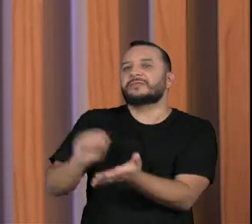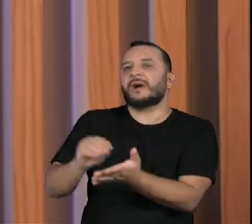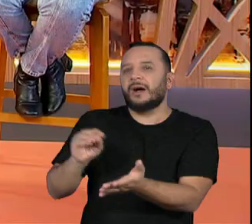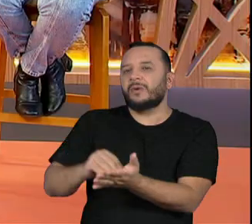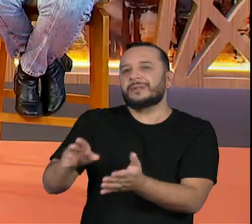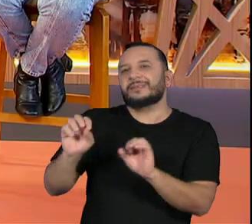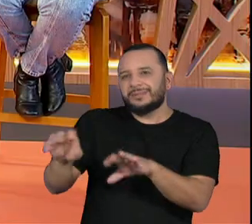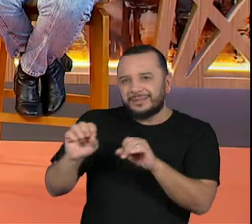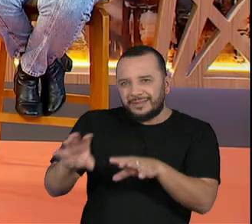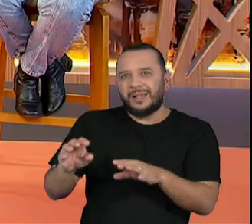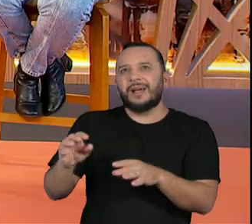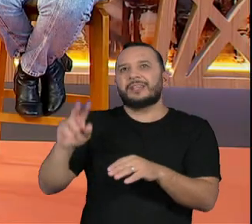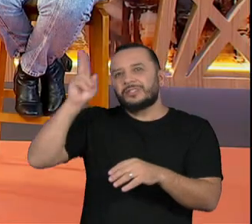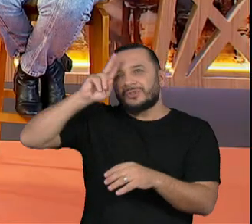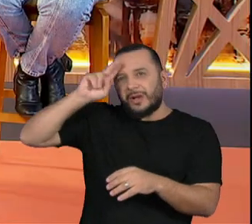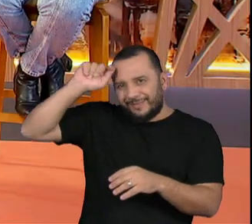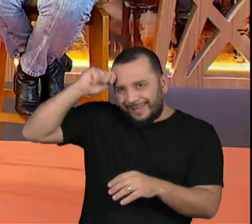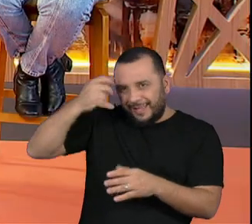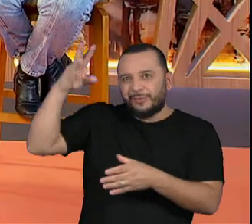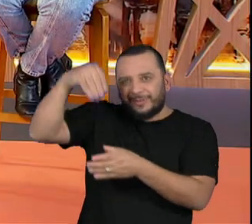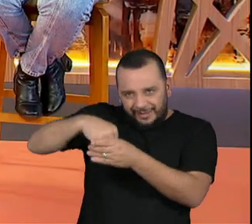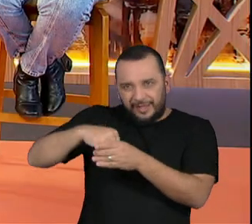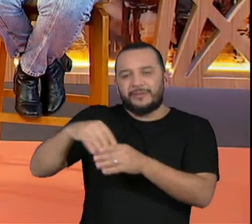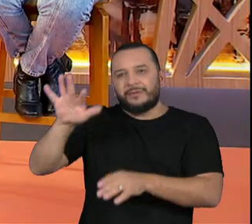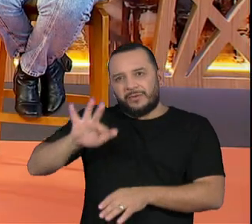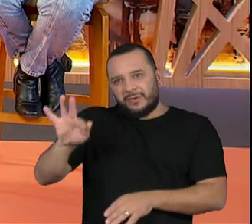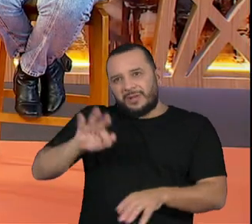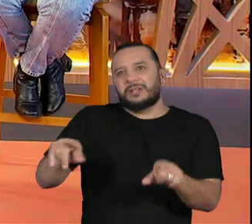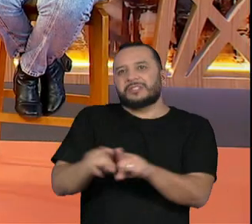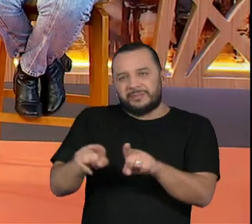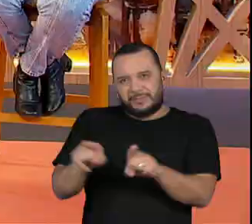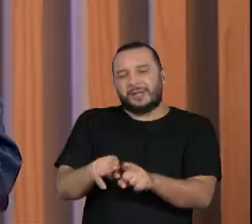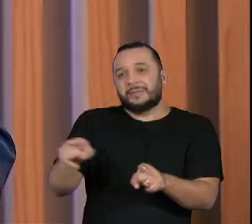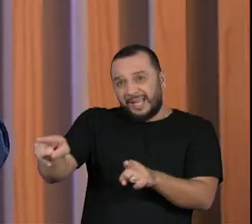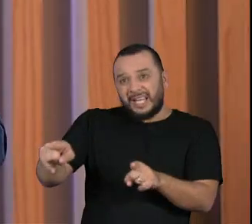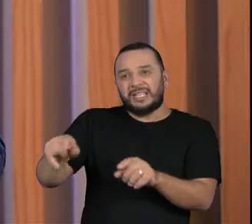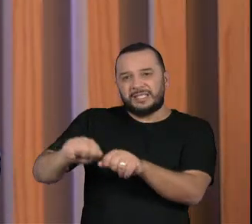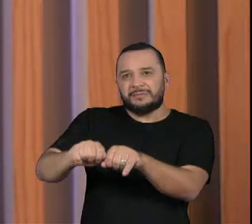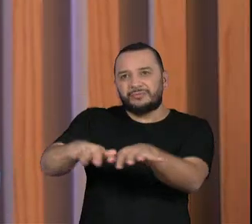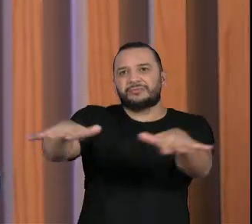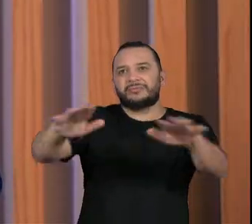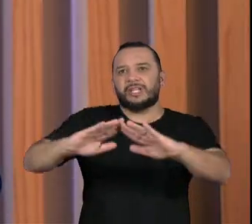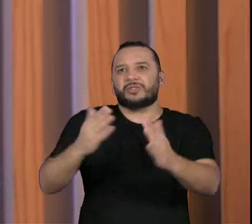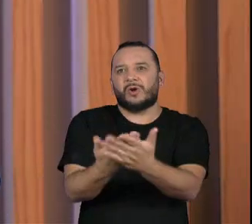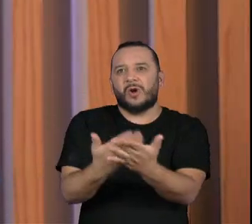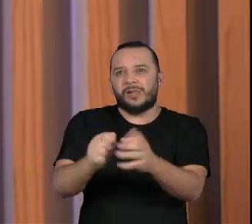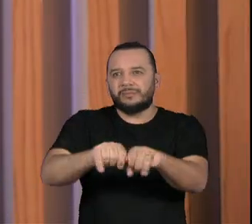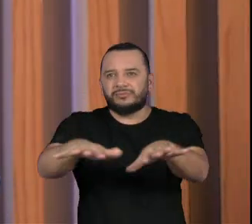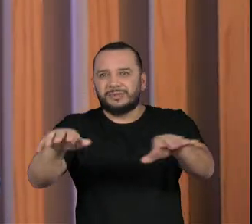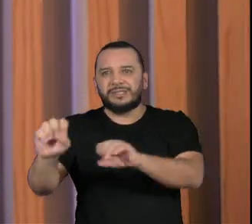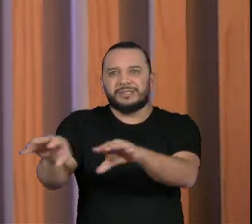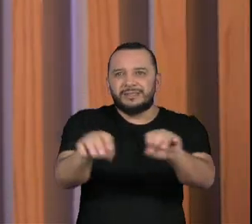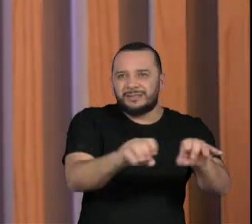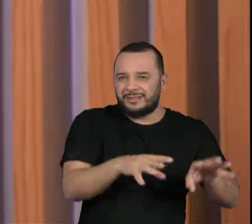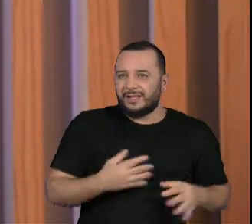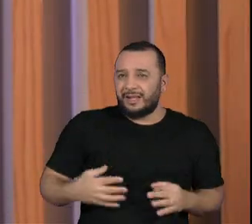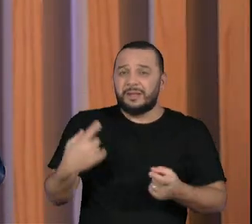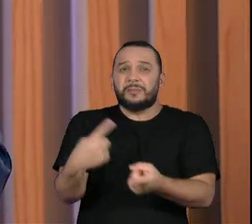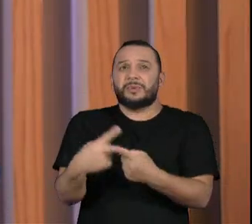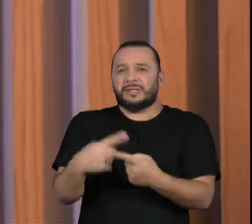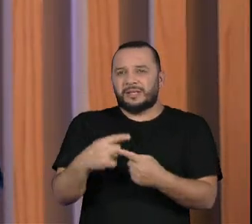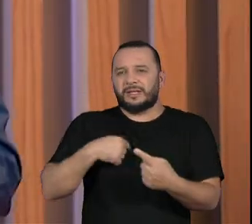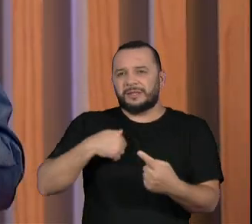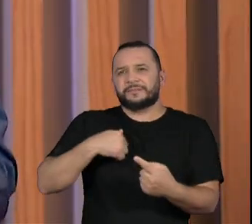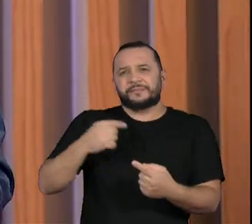aula. A lei ela é fundamental, ela é essencial para que, de fato, a gente possa desmistificar essa história de que o continente africano